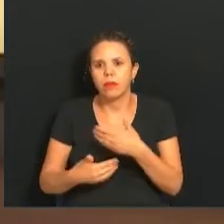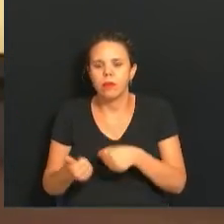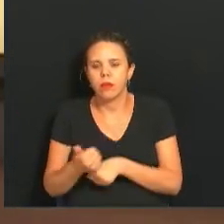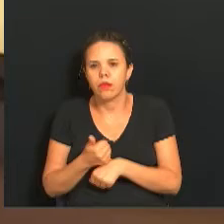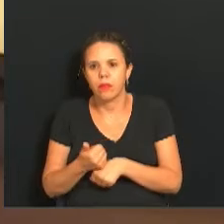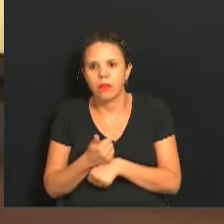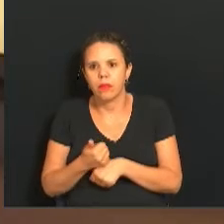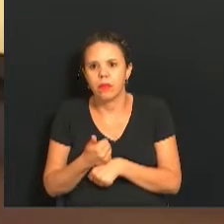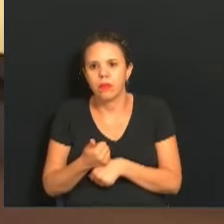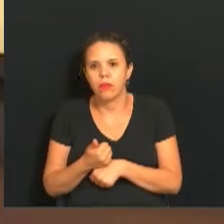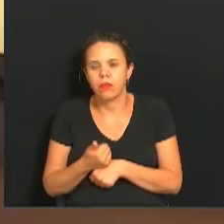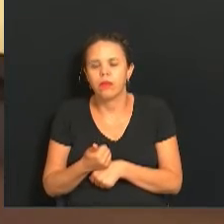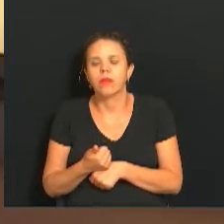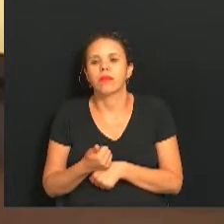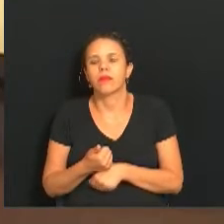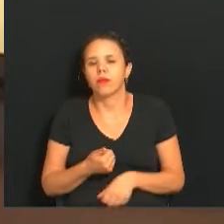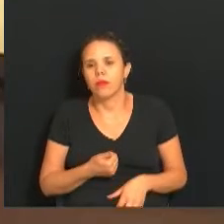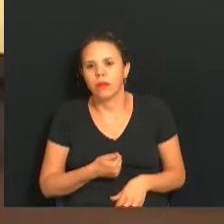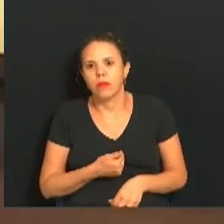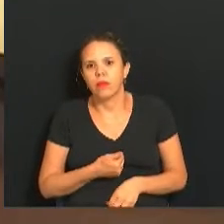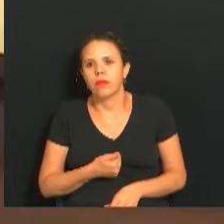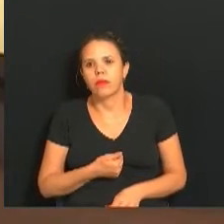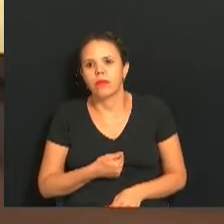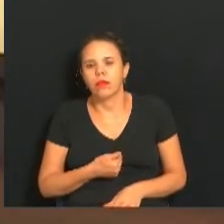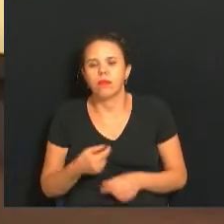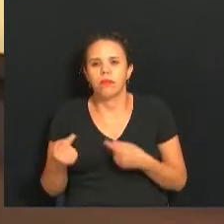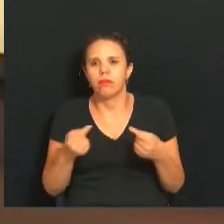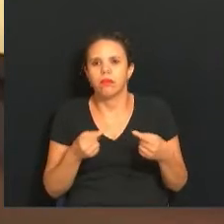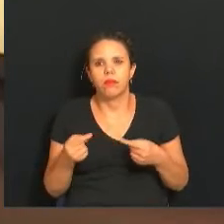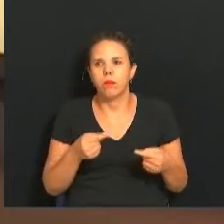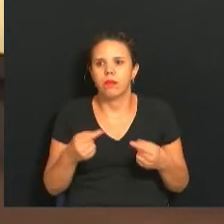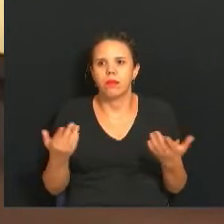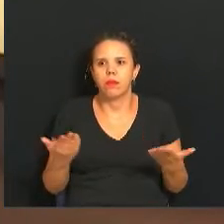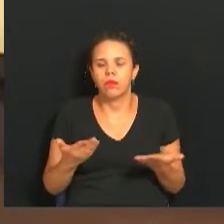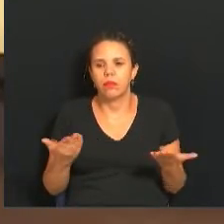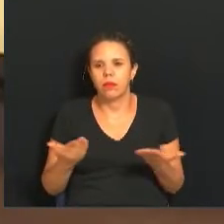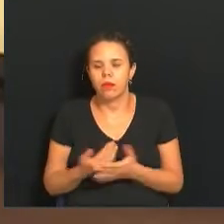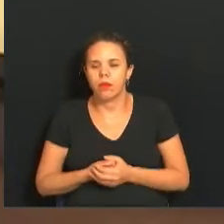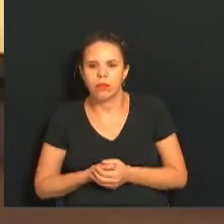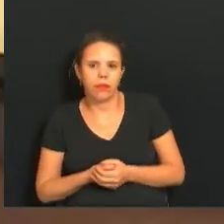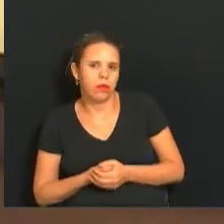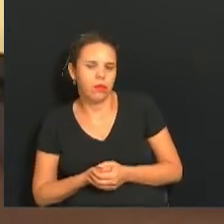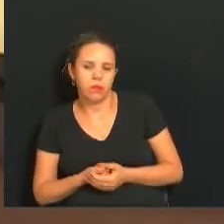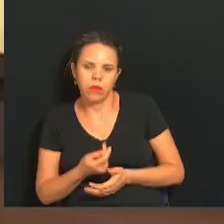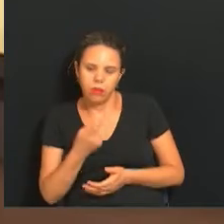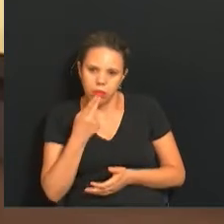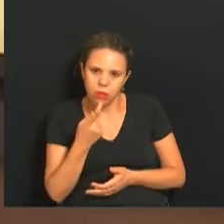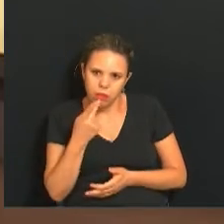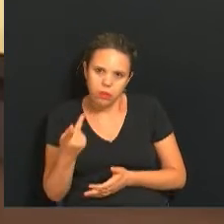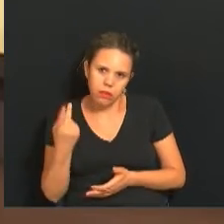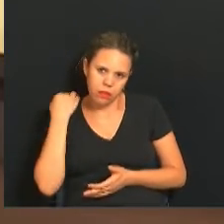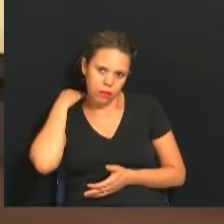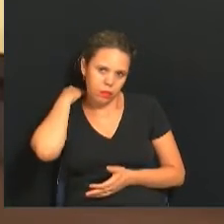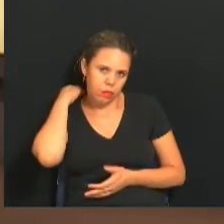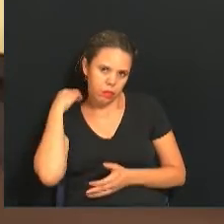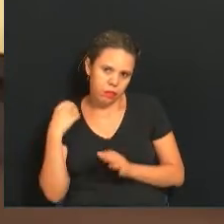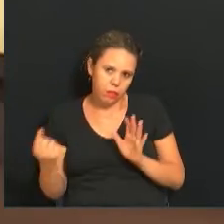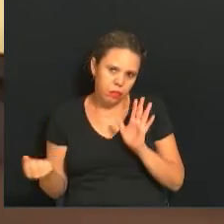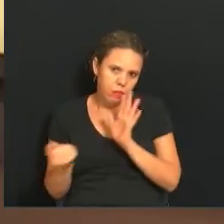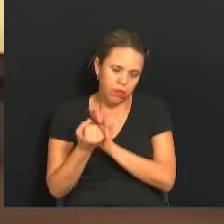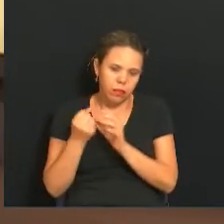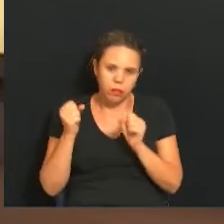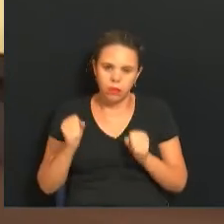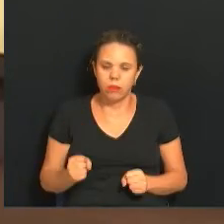um mercado acirrado, é um mercado extremamente competitivo, porque hoje a vitrine, como eu disse, é o cartão de visita da marca. Você pode